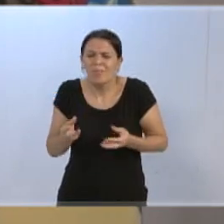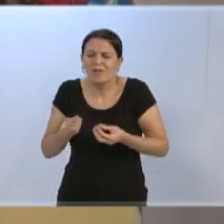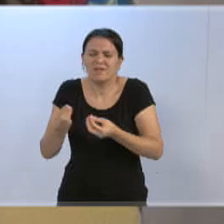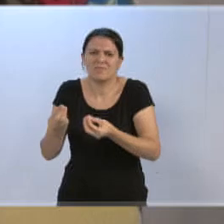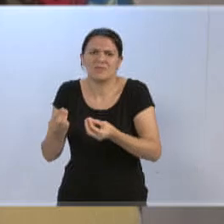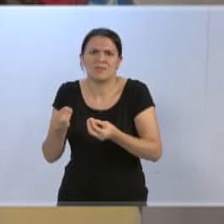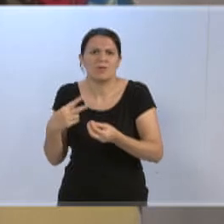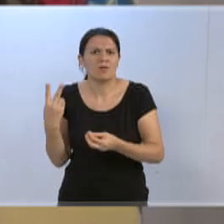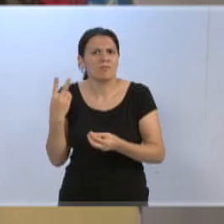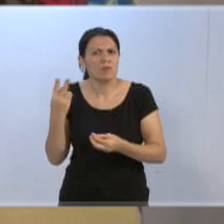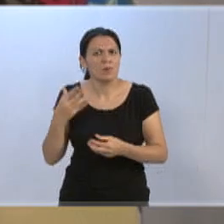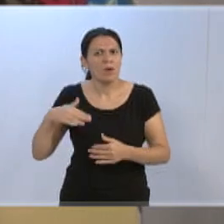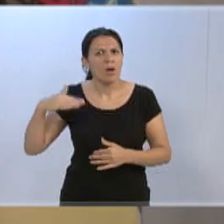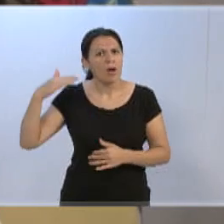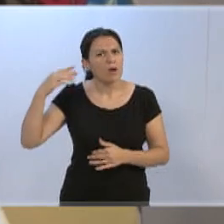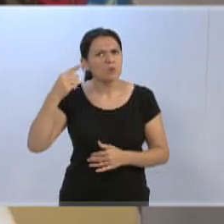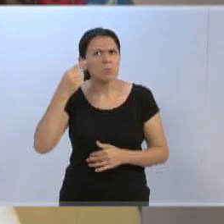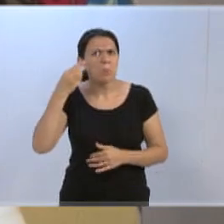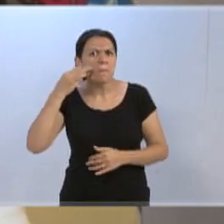valor alto, é quase R$1 milhão.